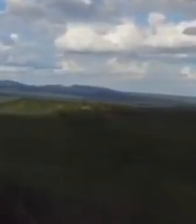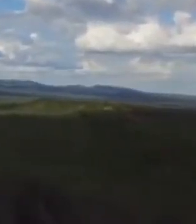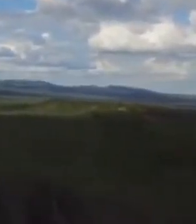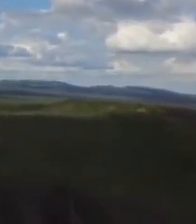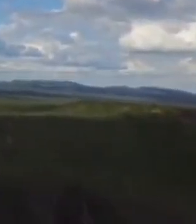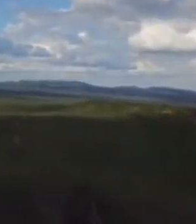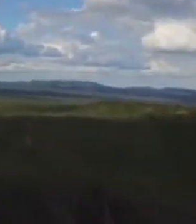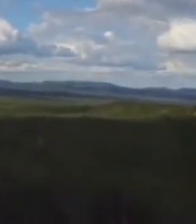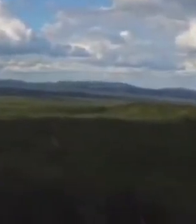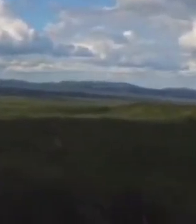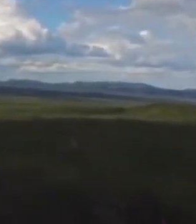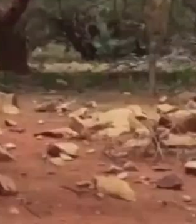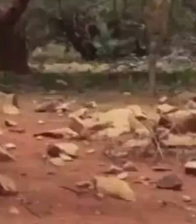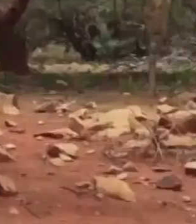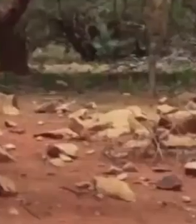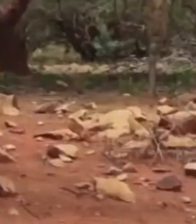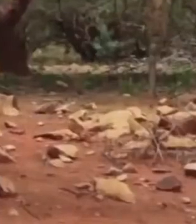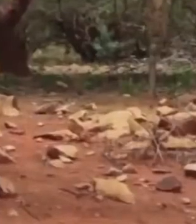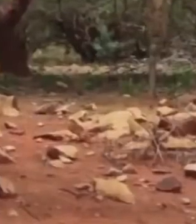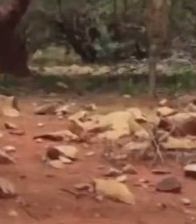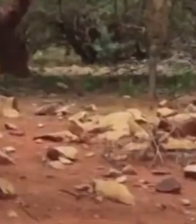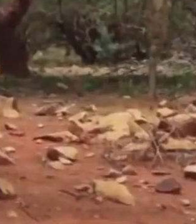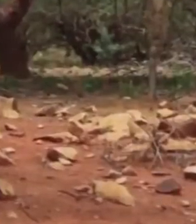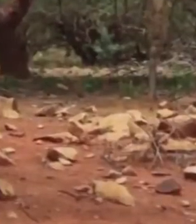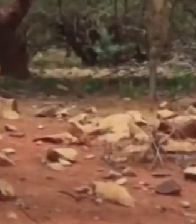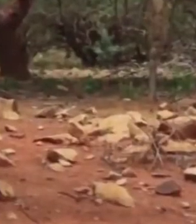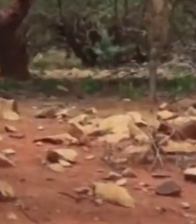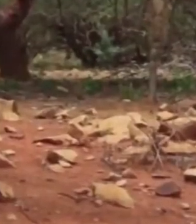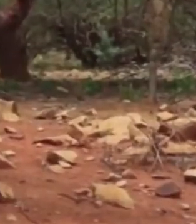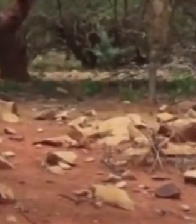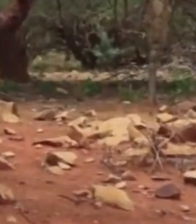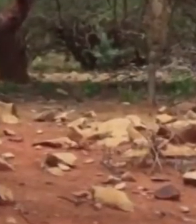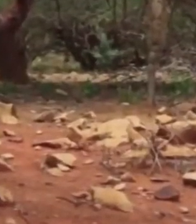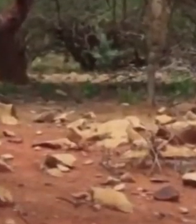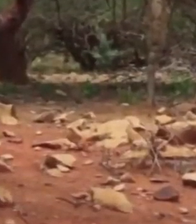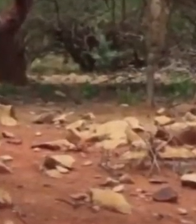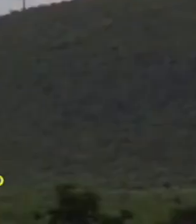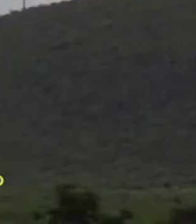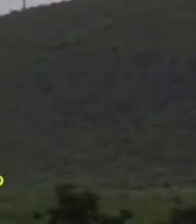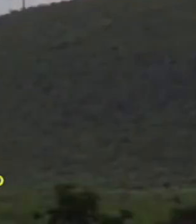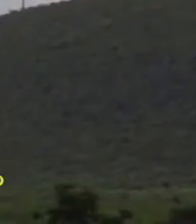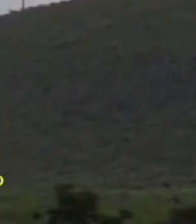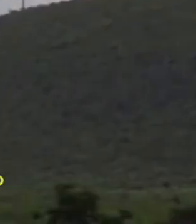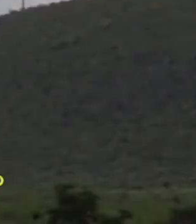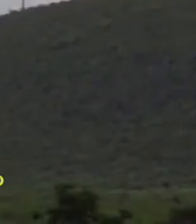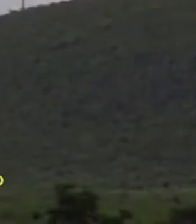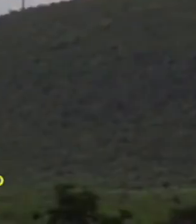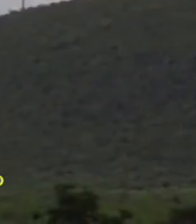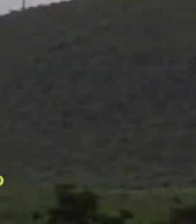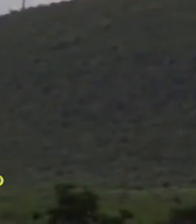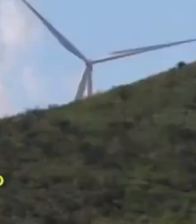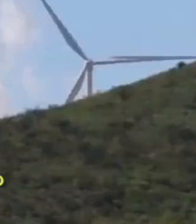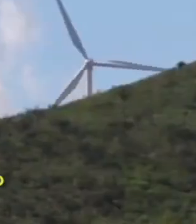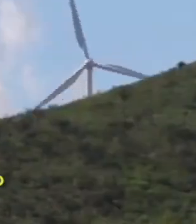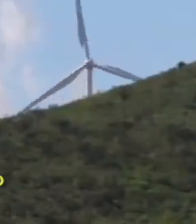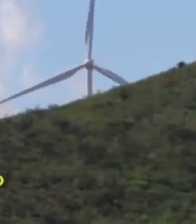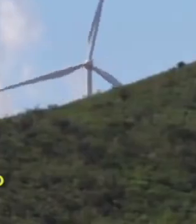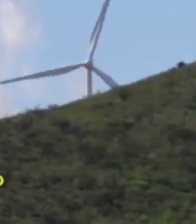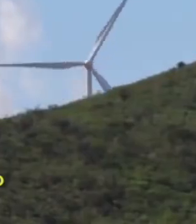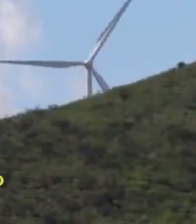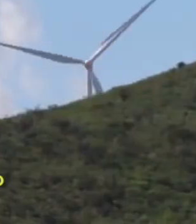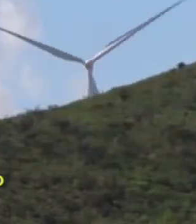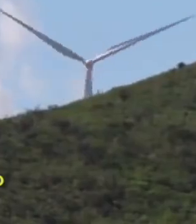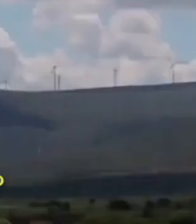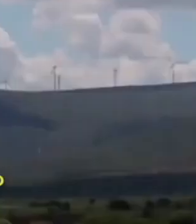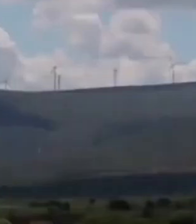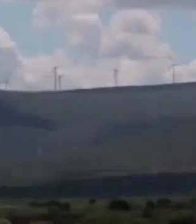interesses econômicos para a região, de um forte de exploração mineral que passou para um forte de exploração de uma